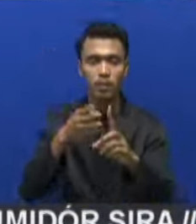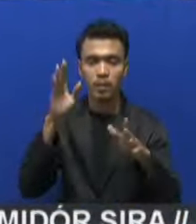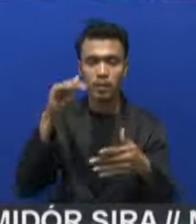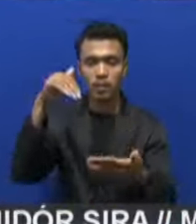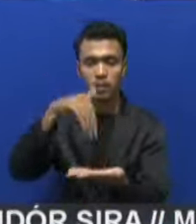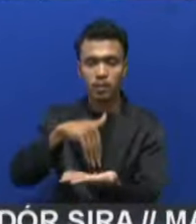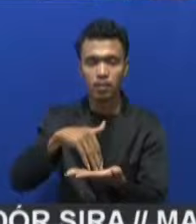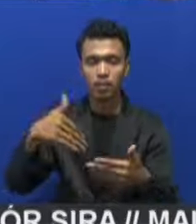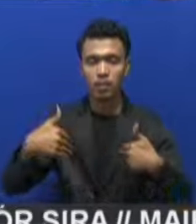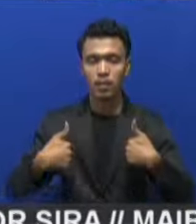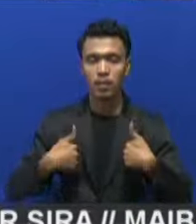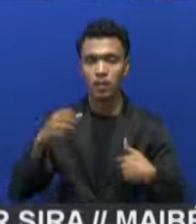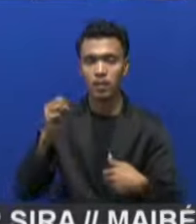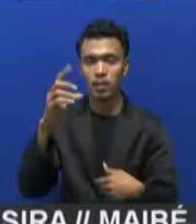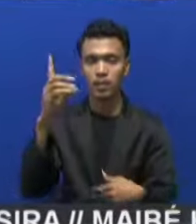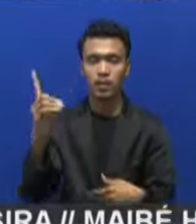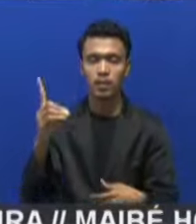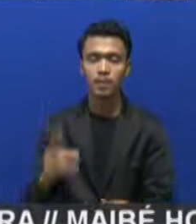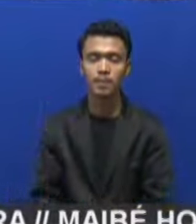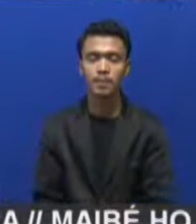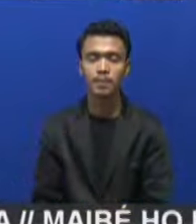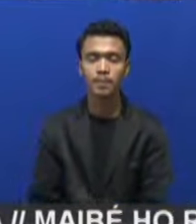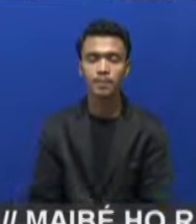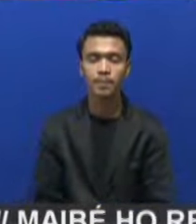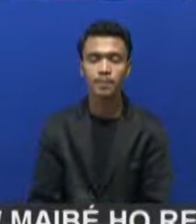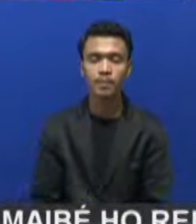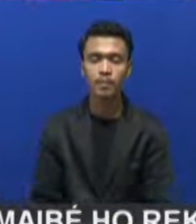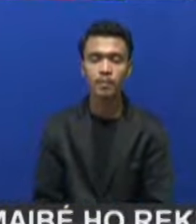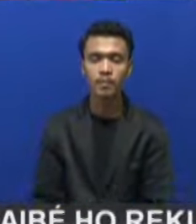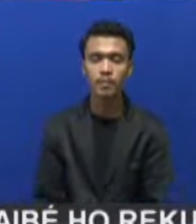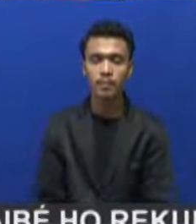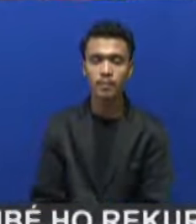ensino primaria. Husi likisa Leoneto Santos ba RTTL.